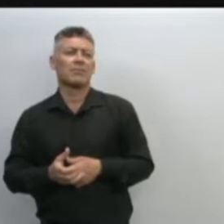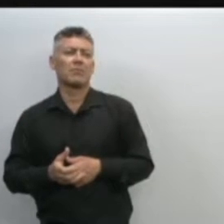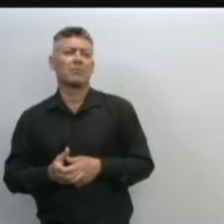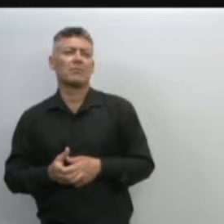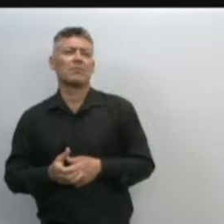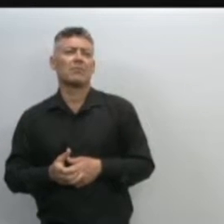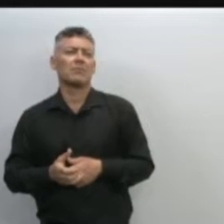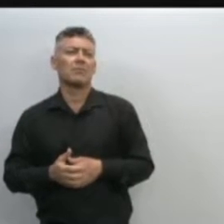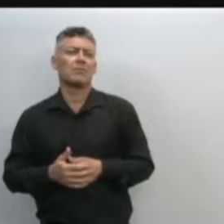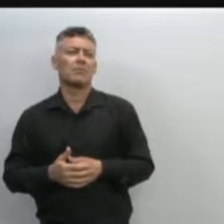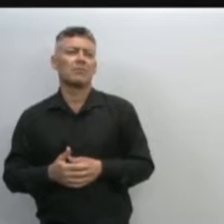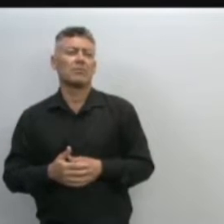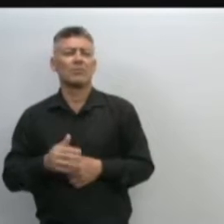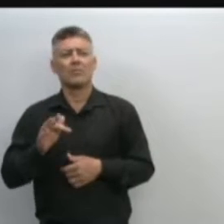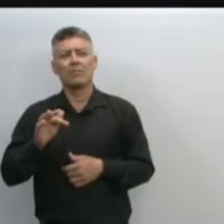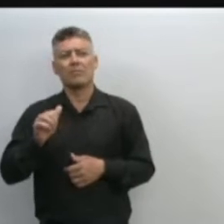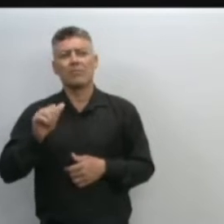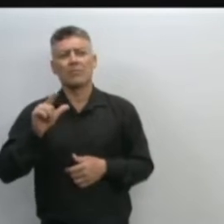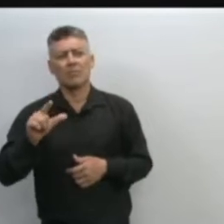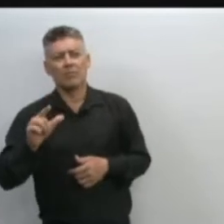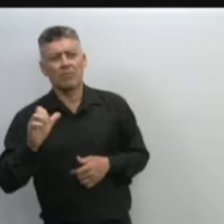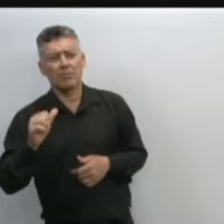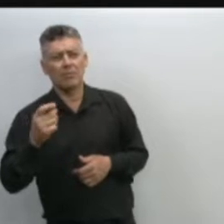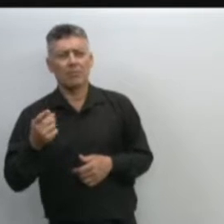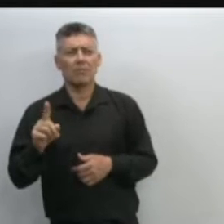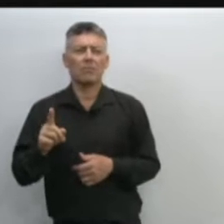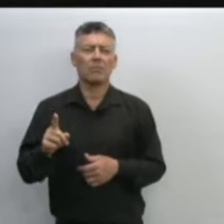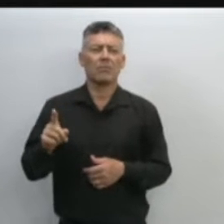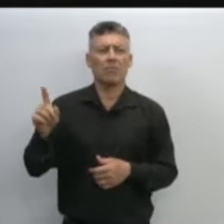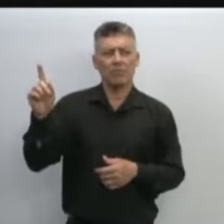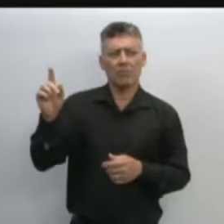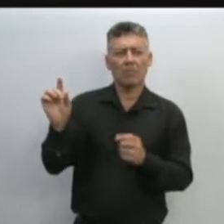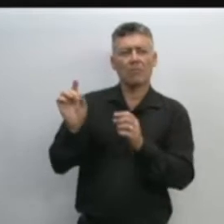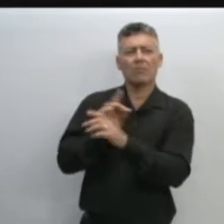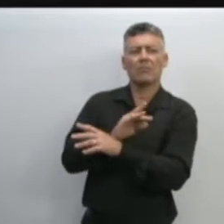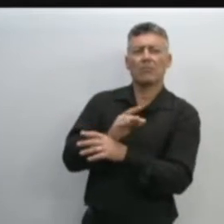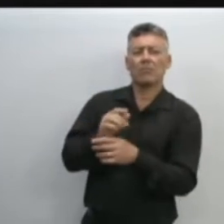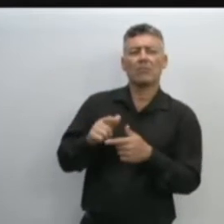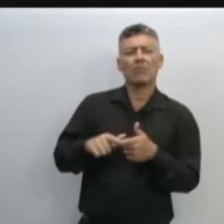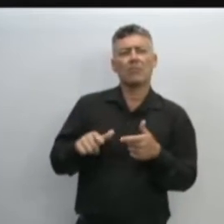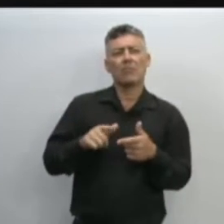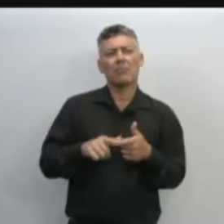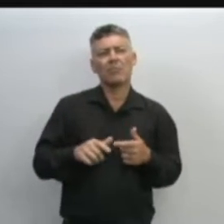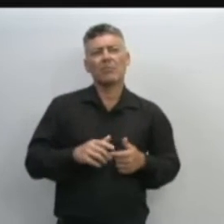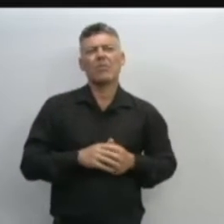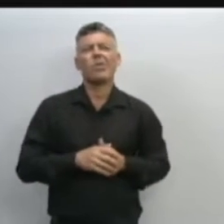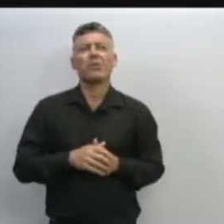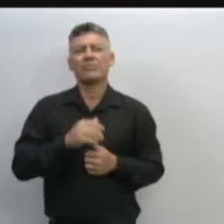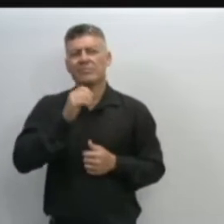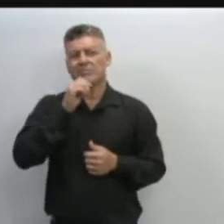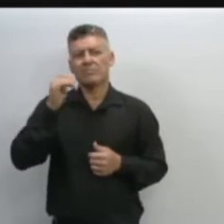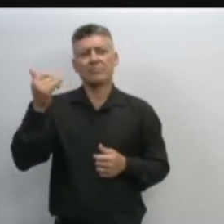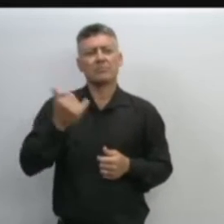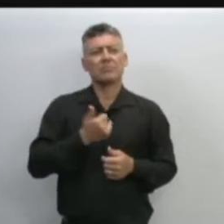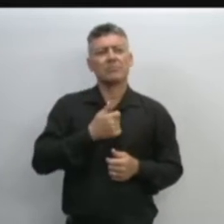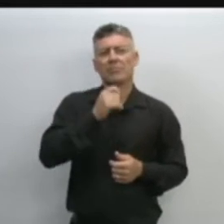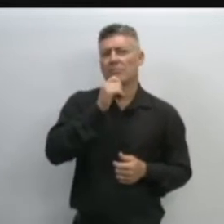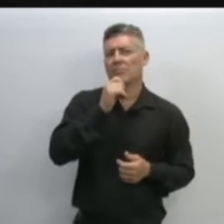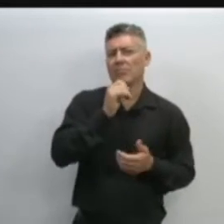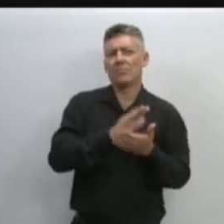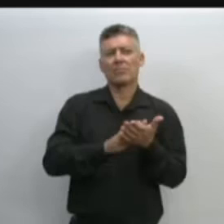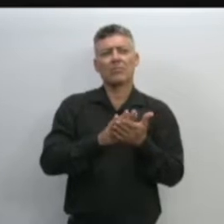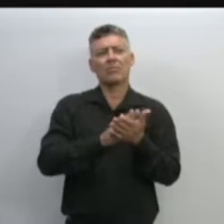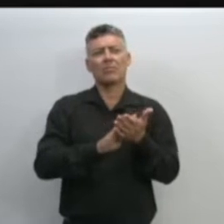quando eu liguei para Falcão, pedindo para que ele resolvesse o problema, ele me falou que não existia